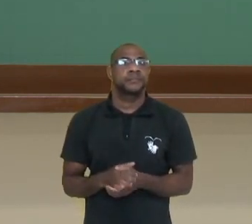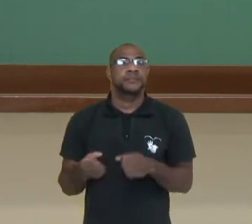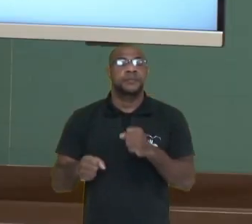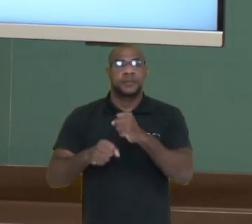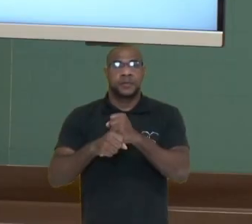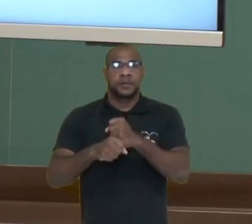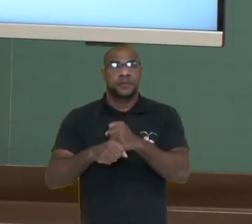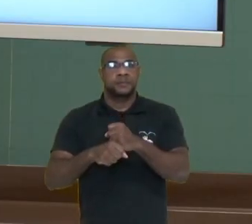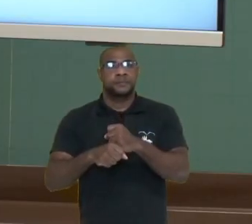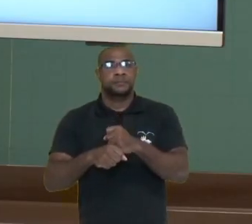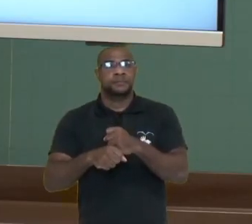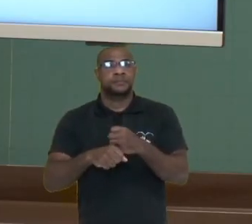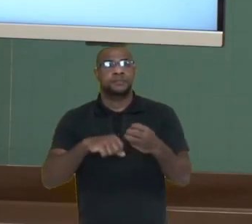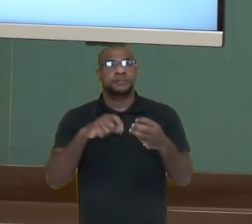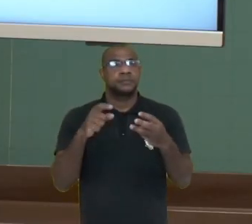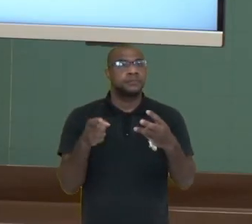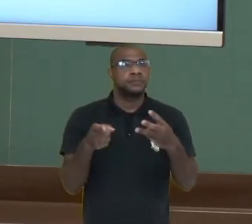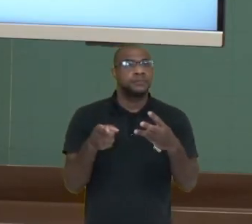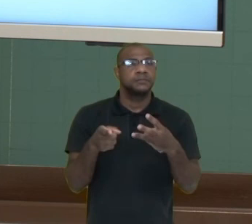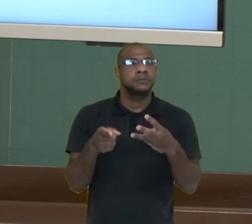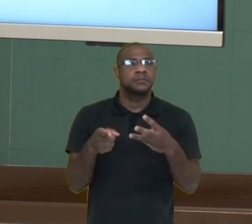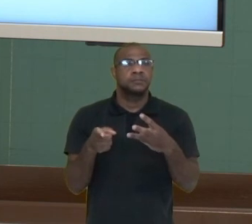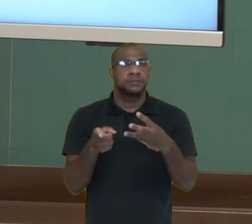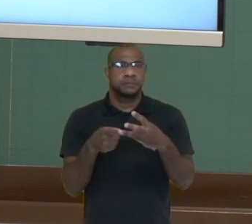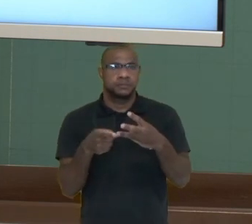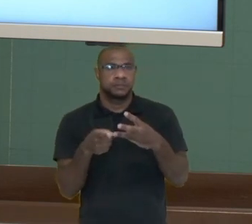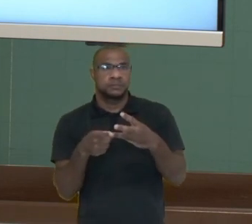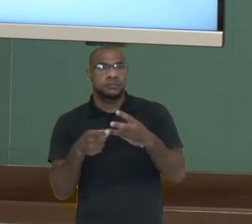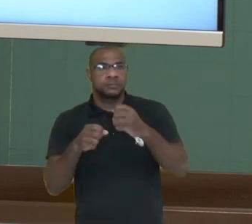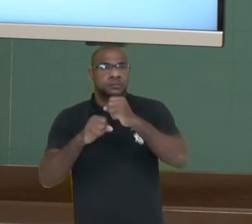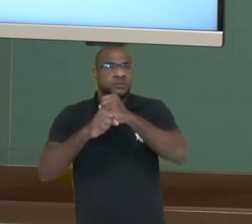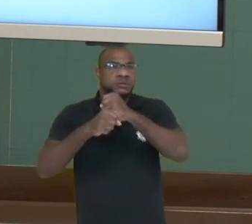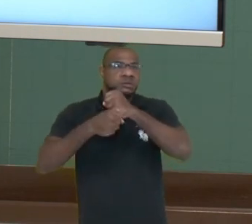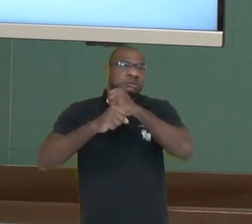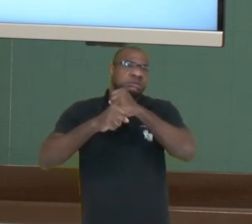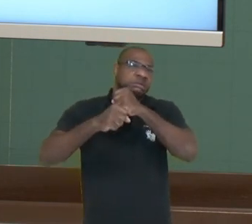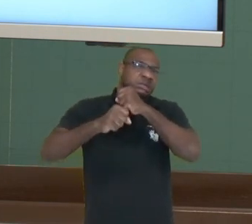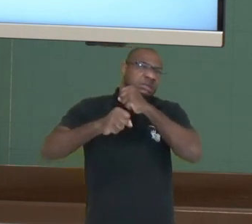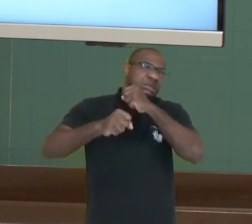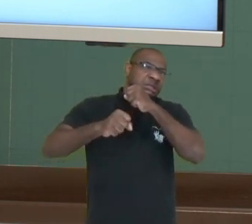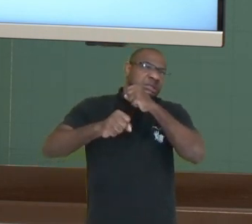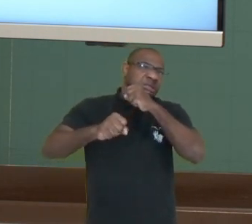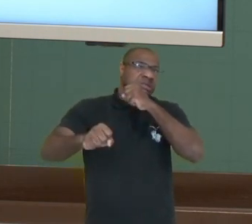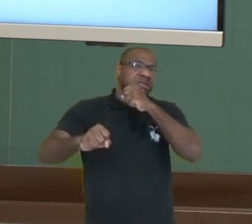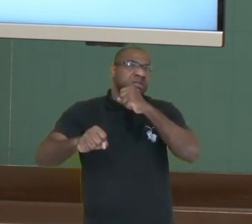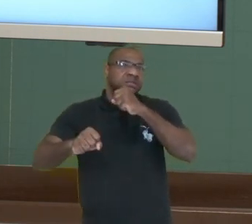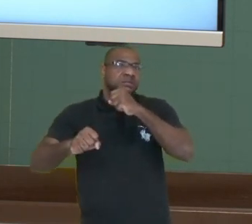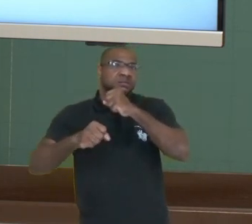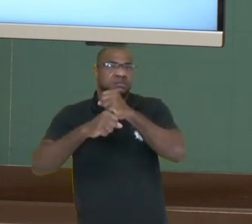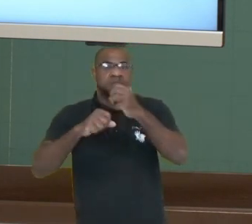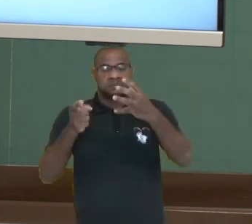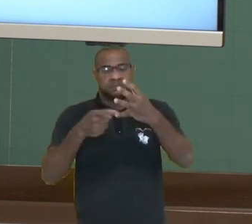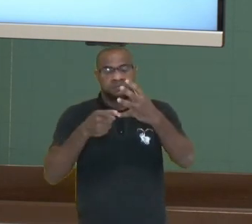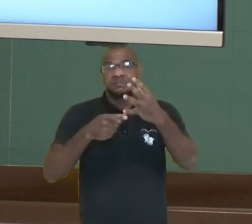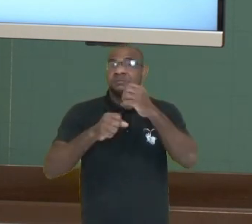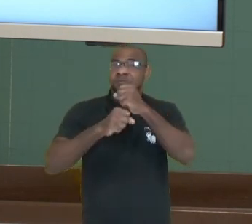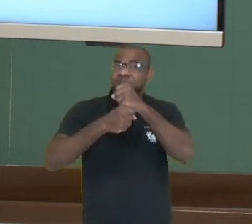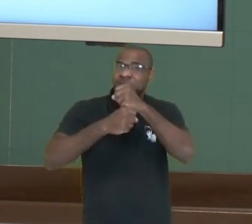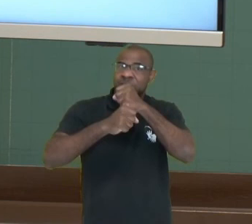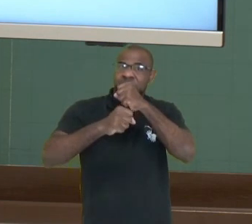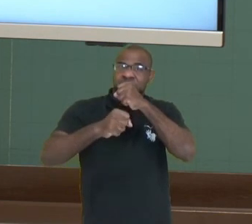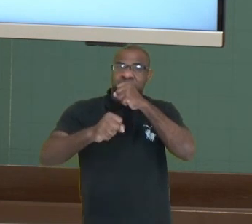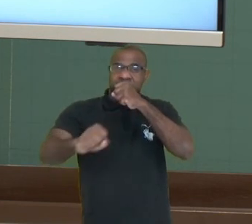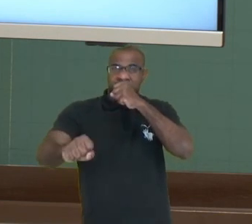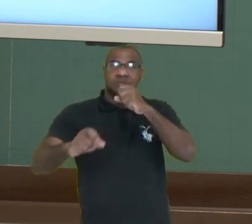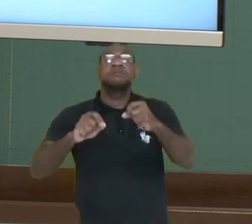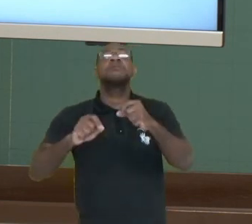expansão das fronteiras agrícolas. O que seria isso, professor Horas? Como você tem uma maximização da produção,